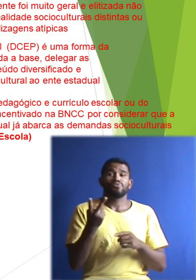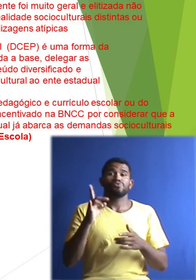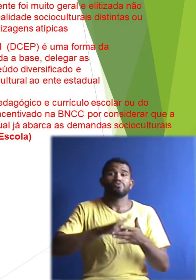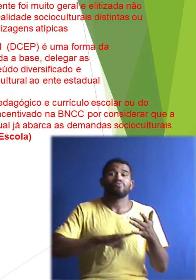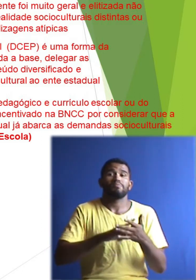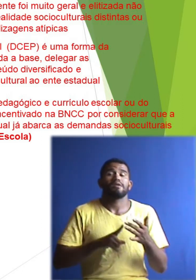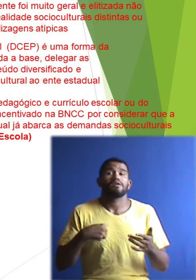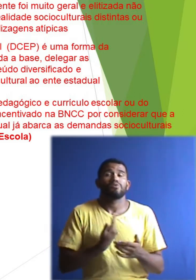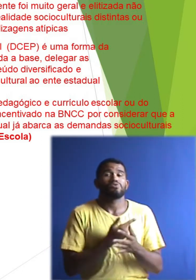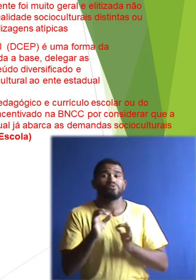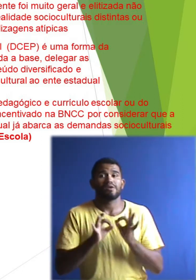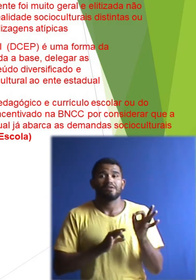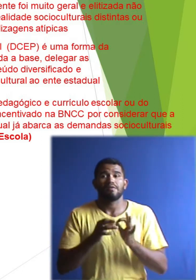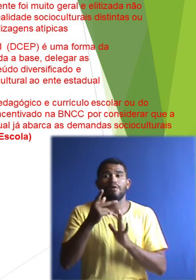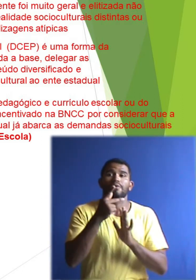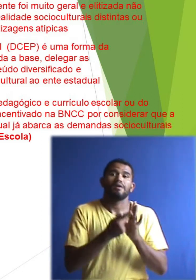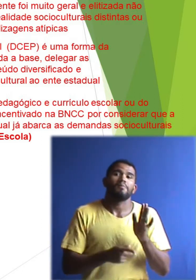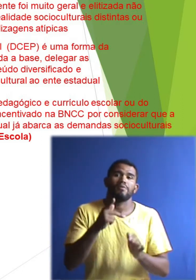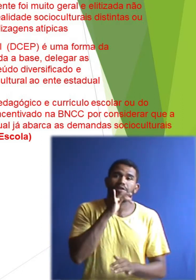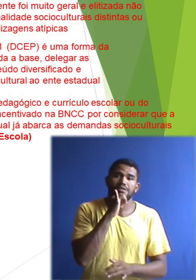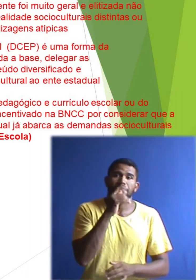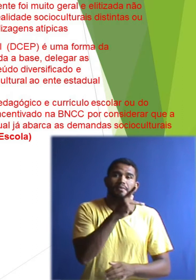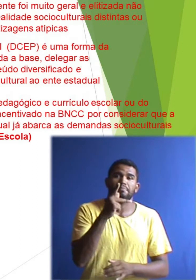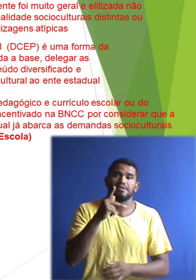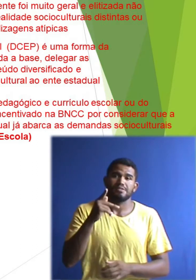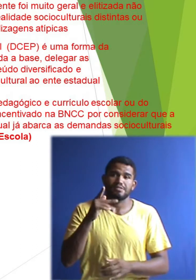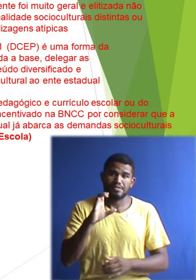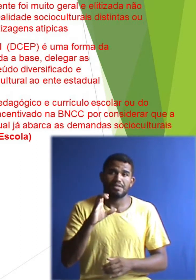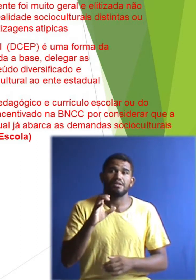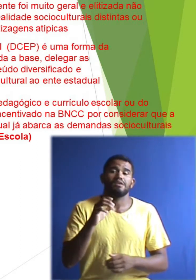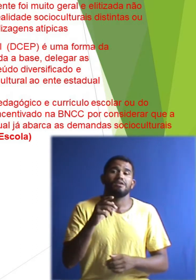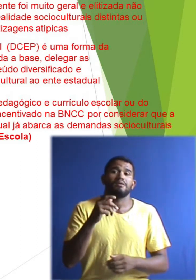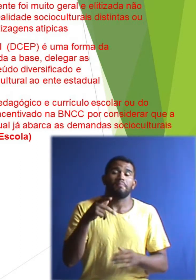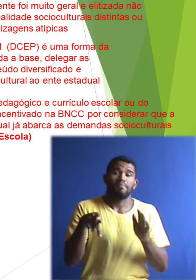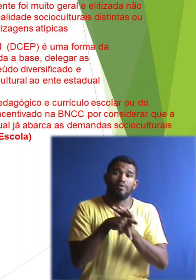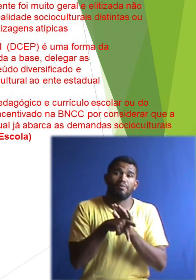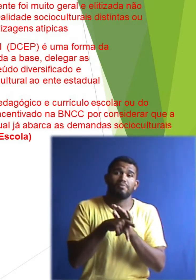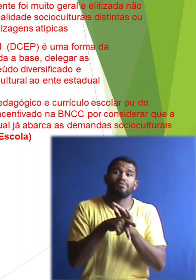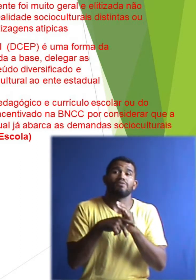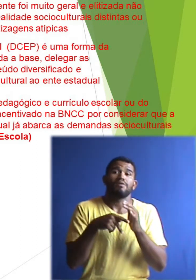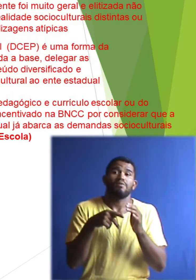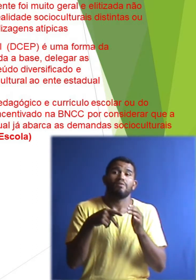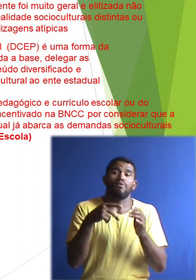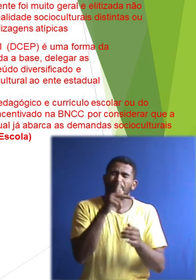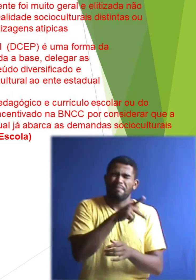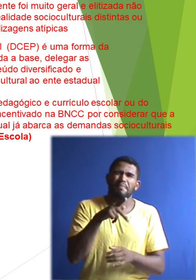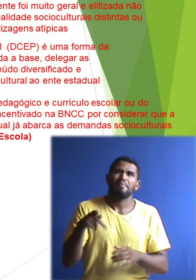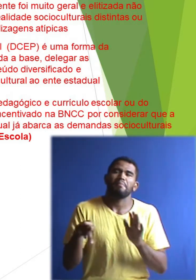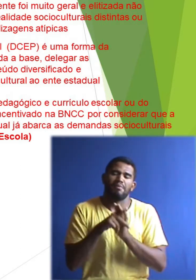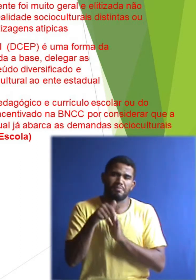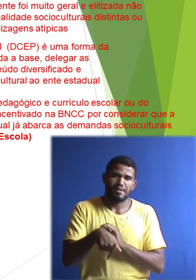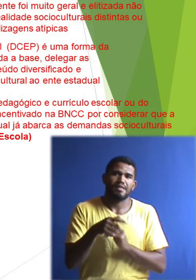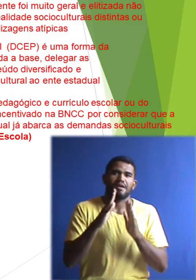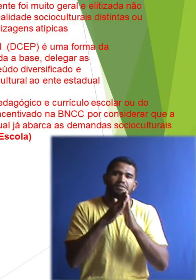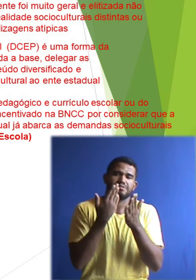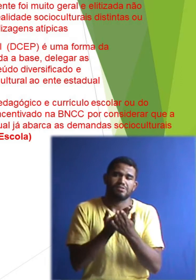nós elaboramos o projeto político-pedagógico e curricular da escola ou do município. Aí vai depender aí da